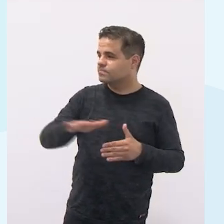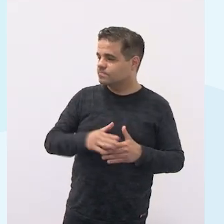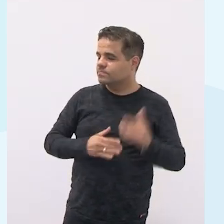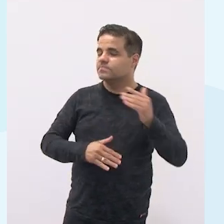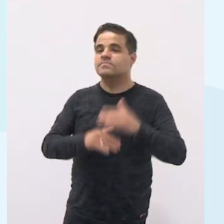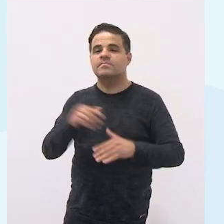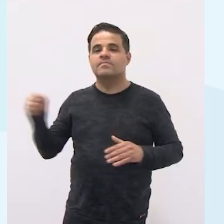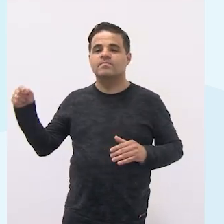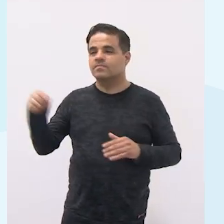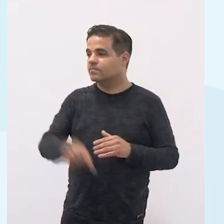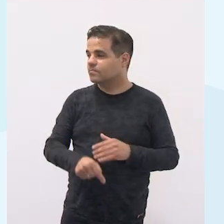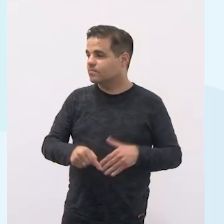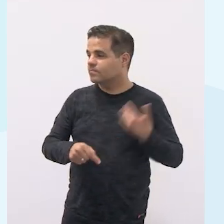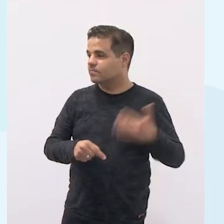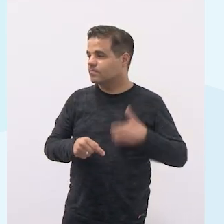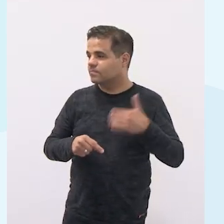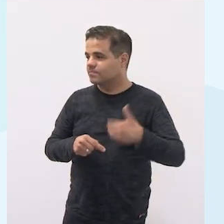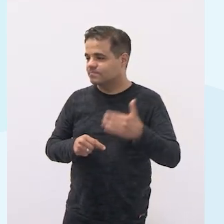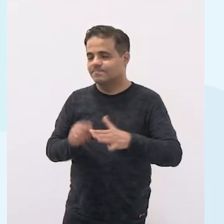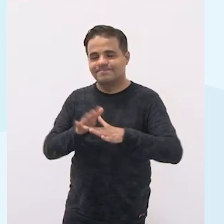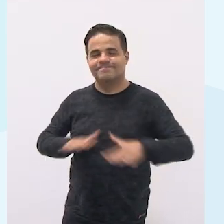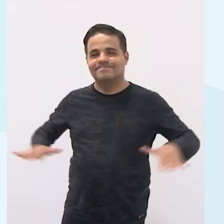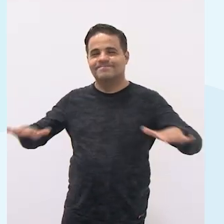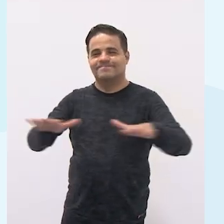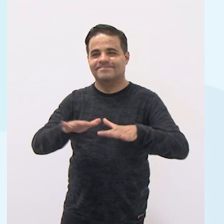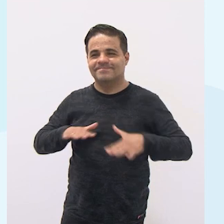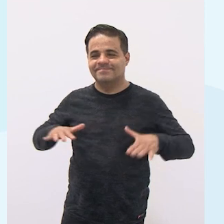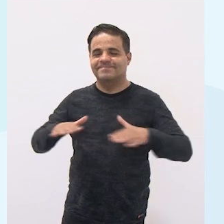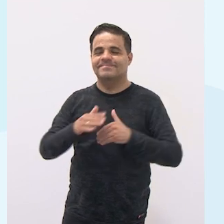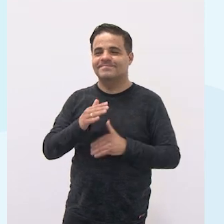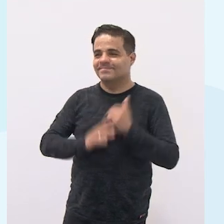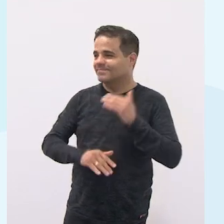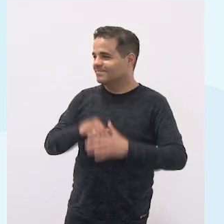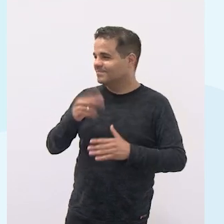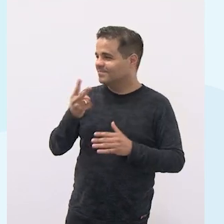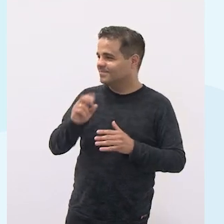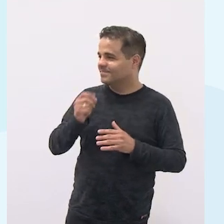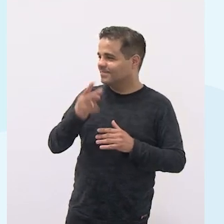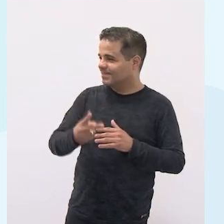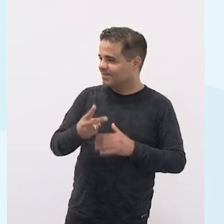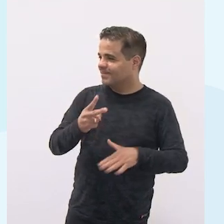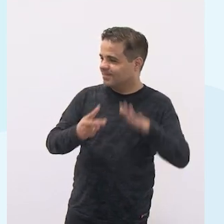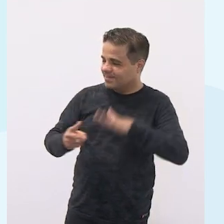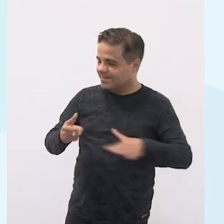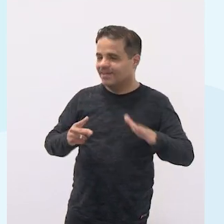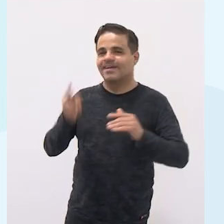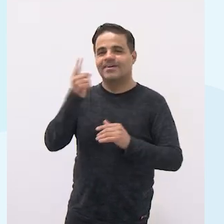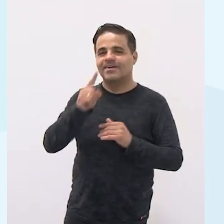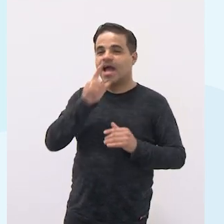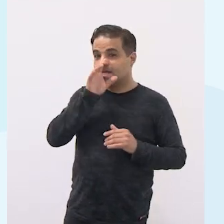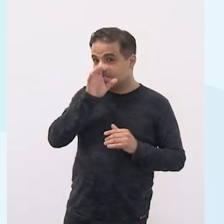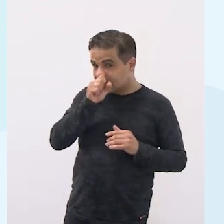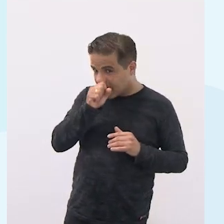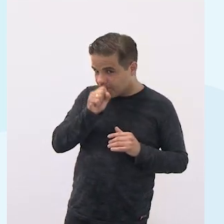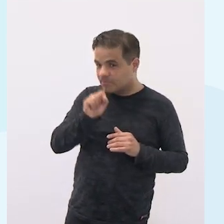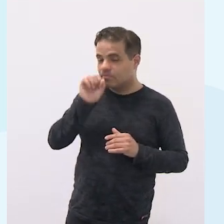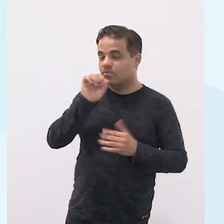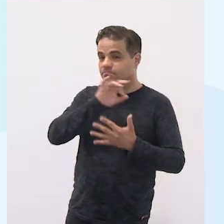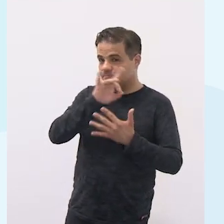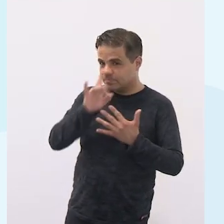ocorre no Hospital Pérola Baiton, desde 2012, é no último sábado de cada mês,